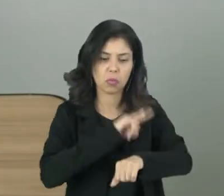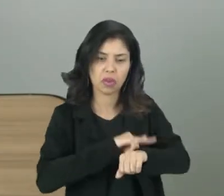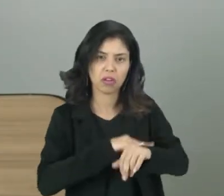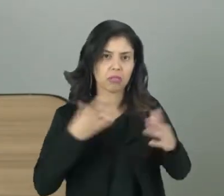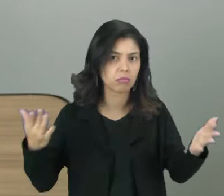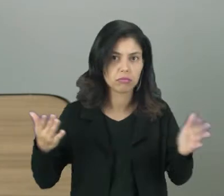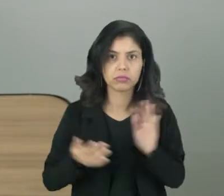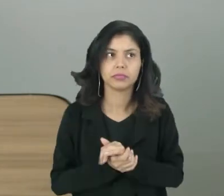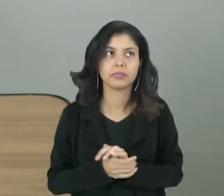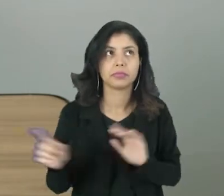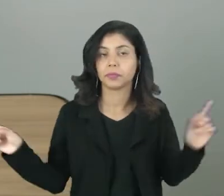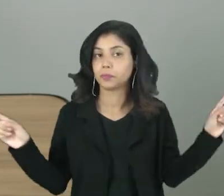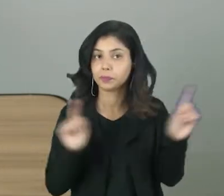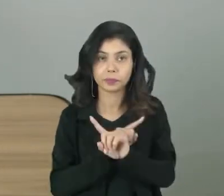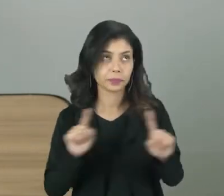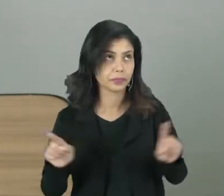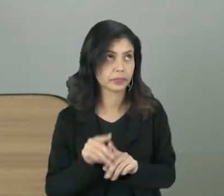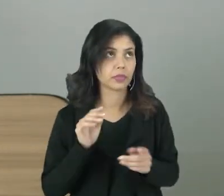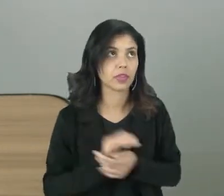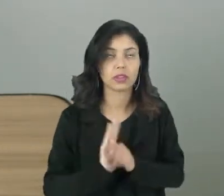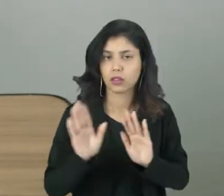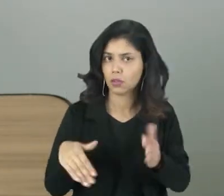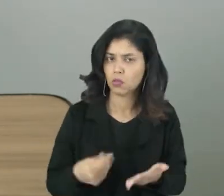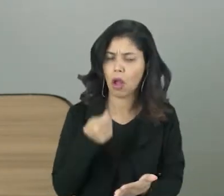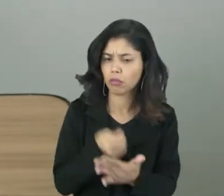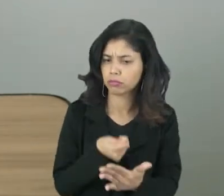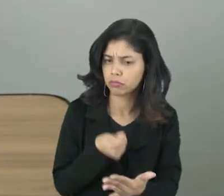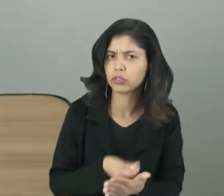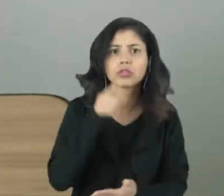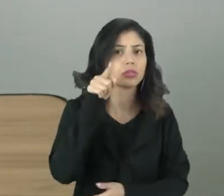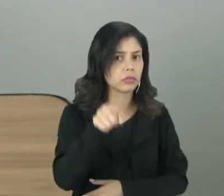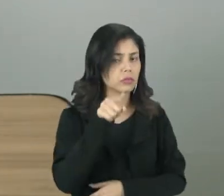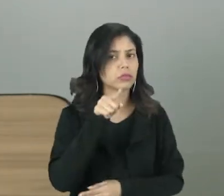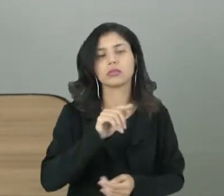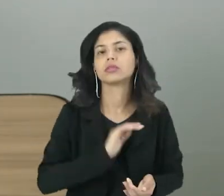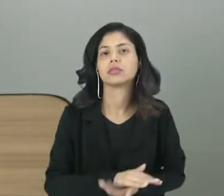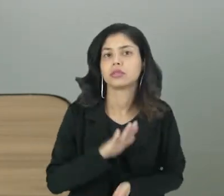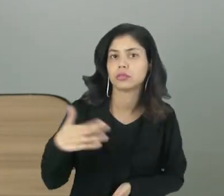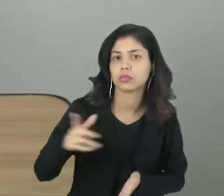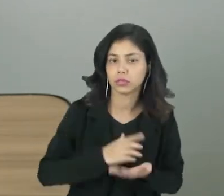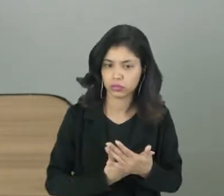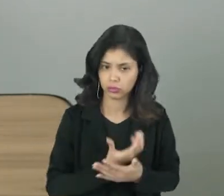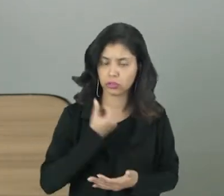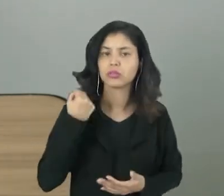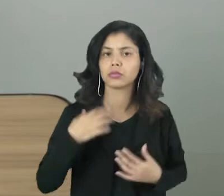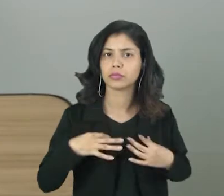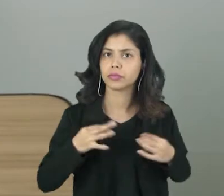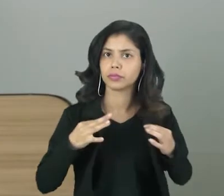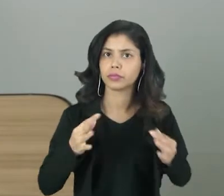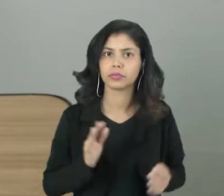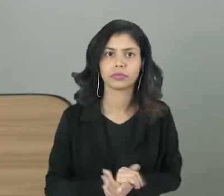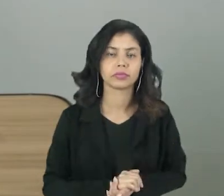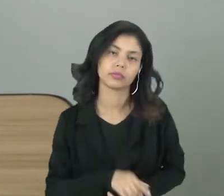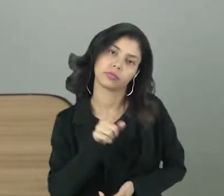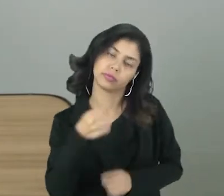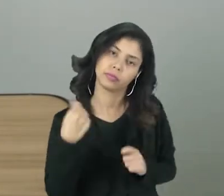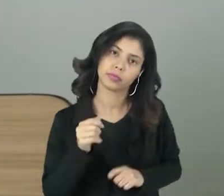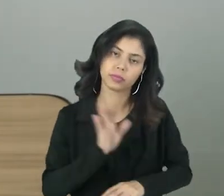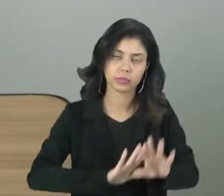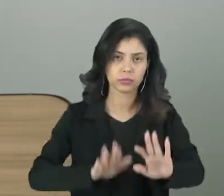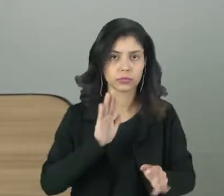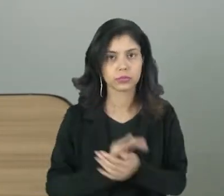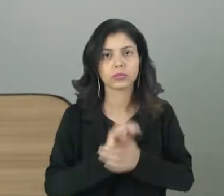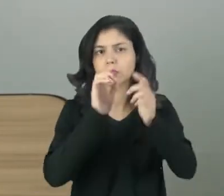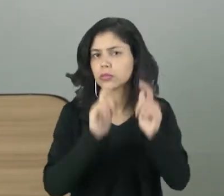banheiro não qual é obrigação de vocês quando tira uma roupa vocês tem que